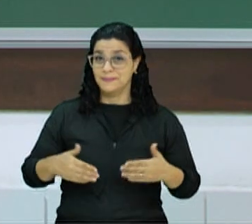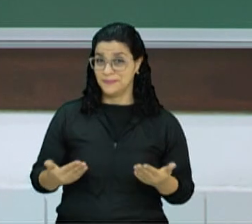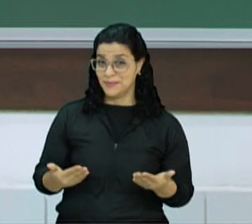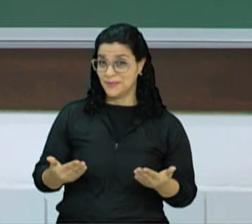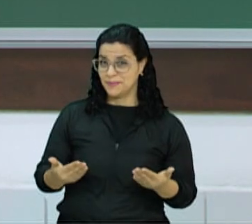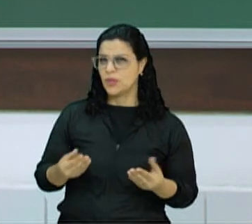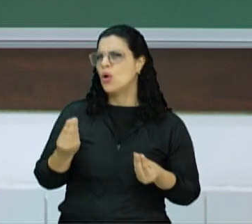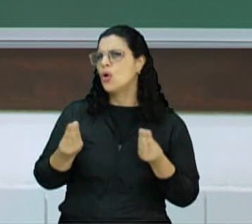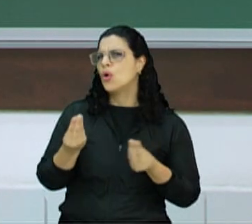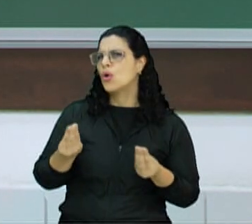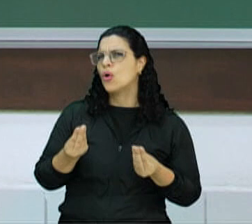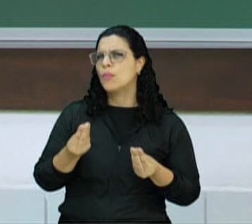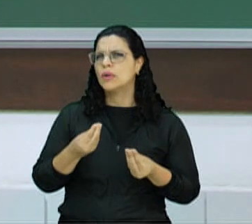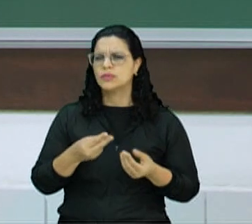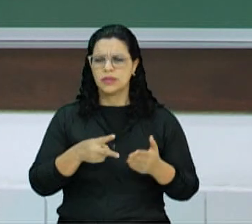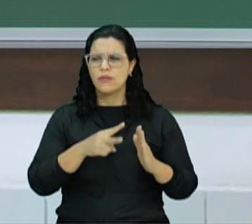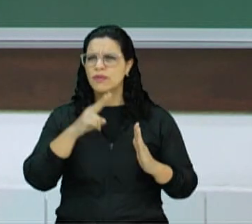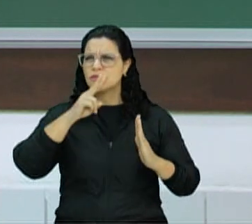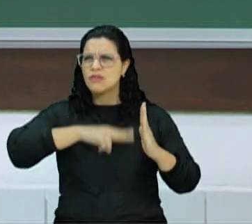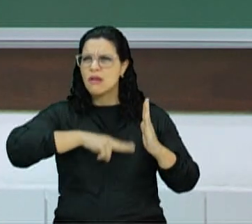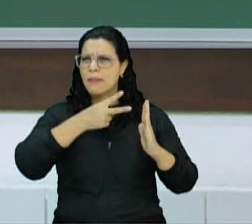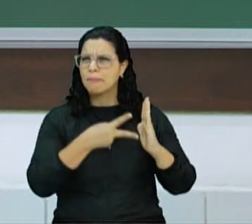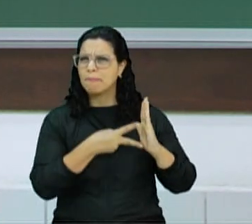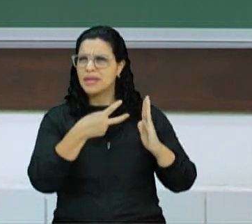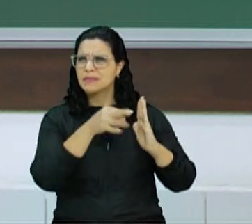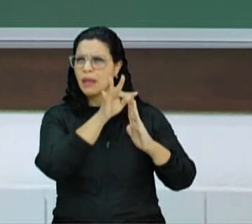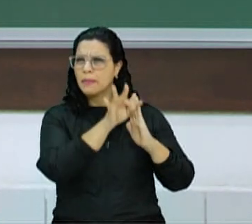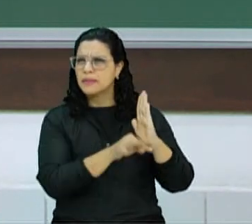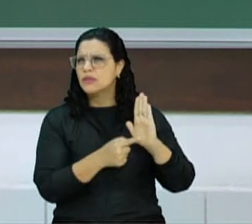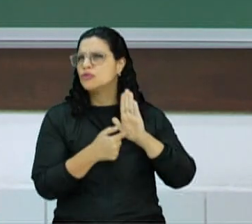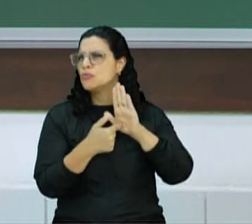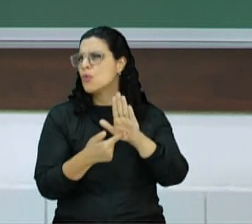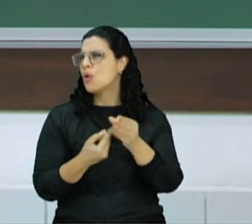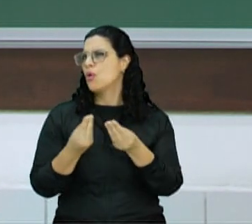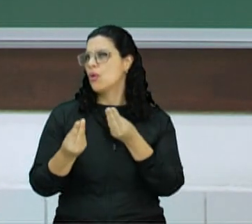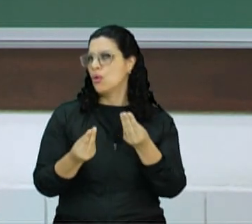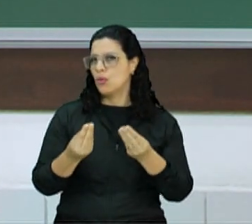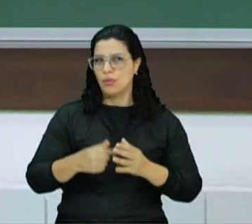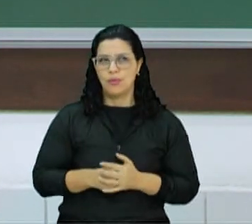E aí, como então que nos é apresentada essa história? Vamos lá?